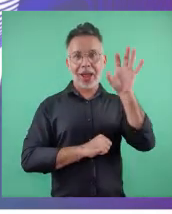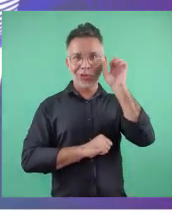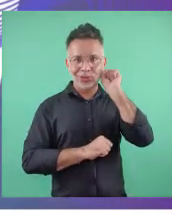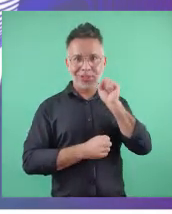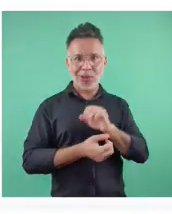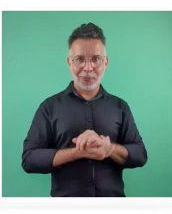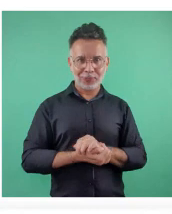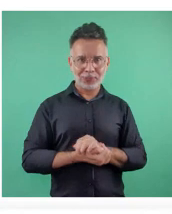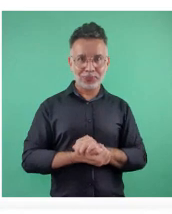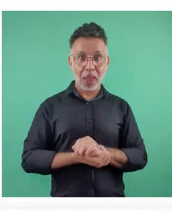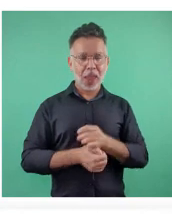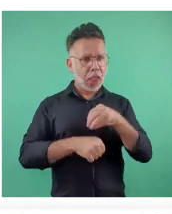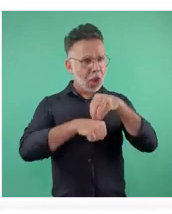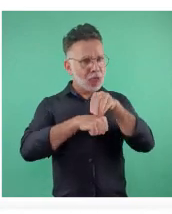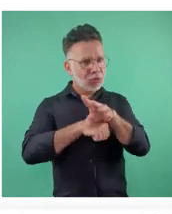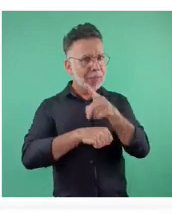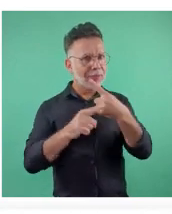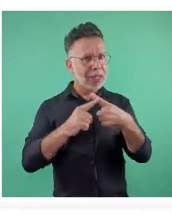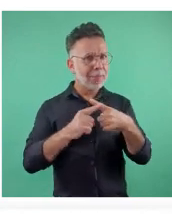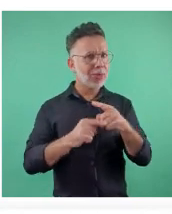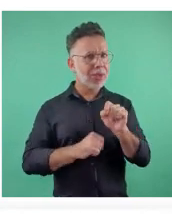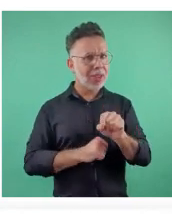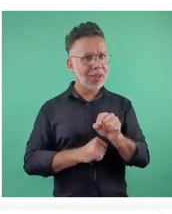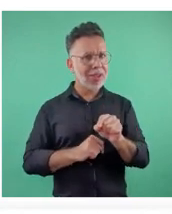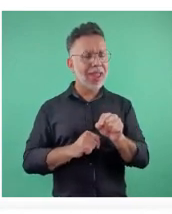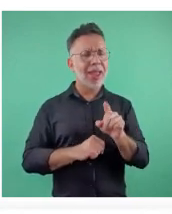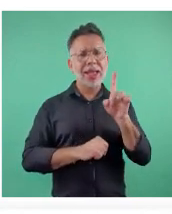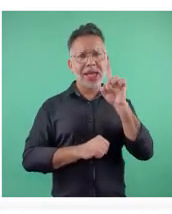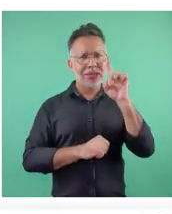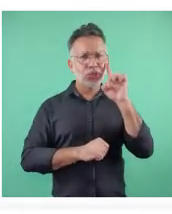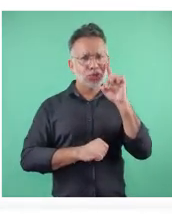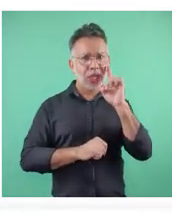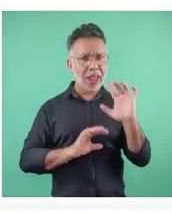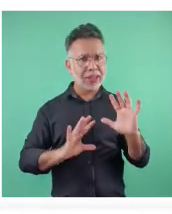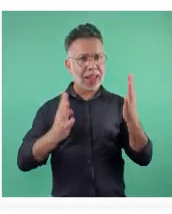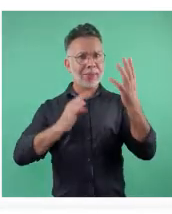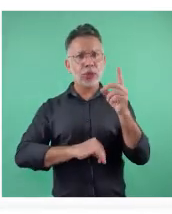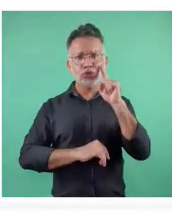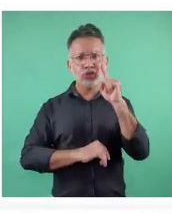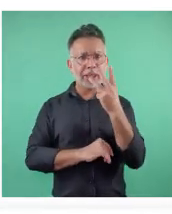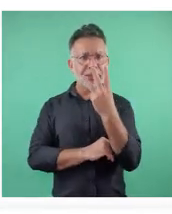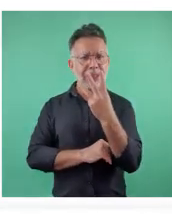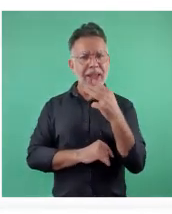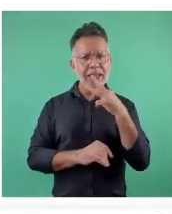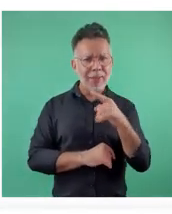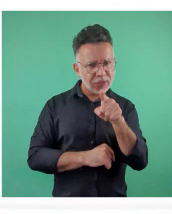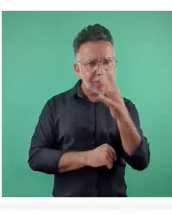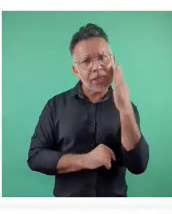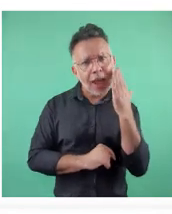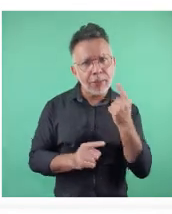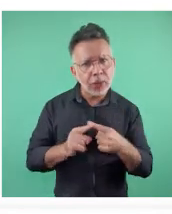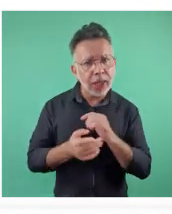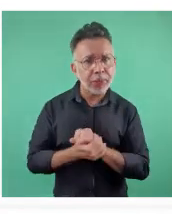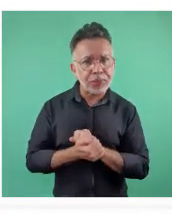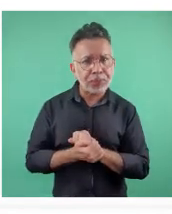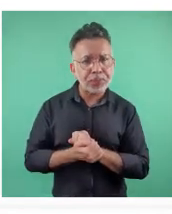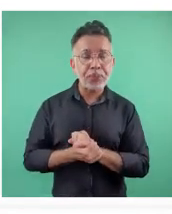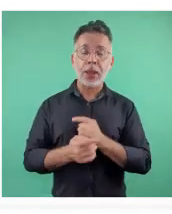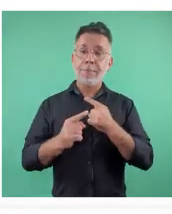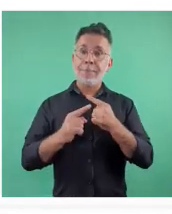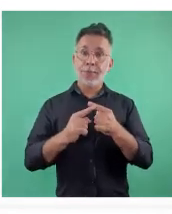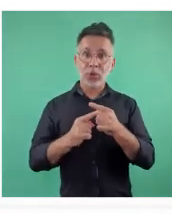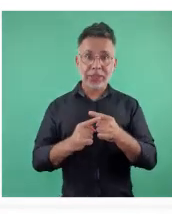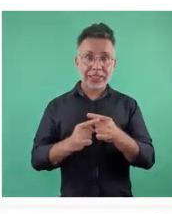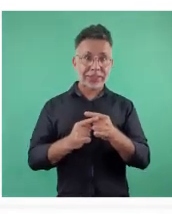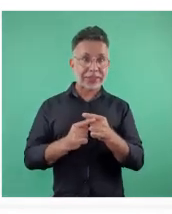contar para vocês por que essa data é celebrada no dia 3 de março. Vocês sabem por quê? Porque o